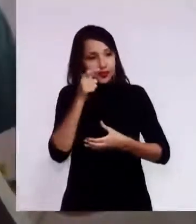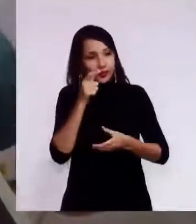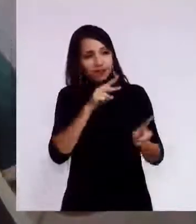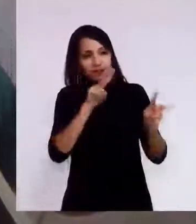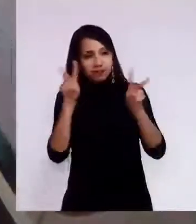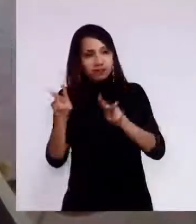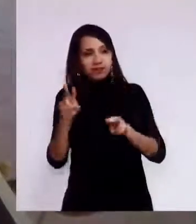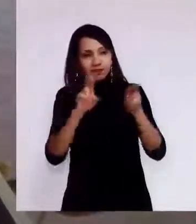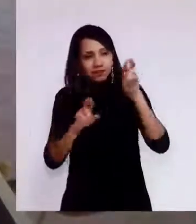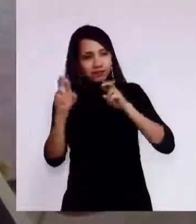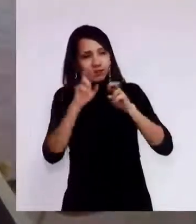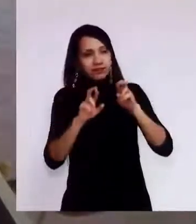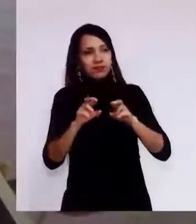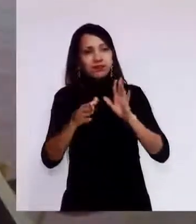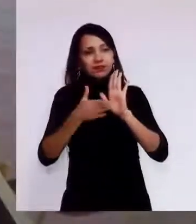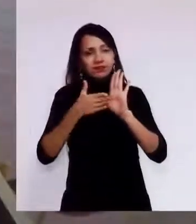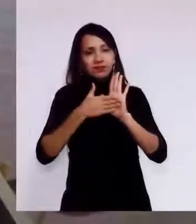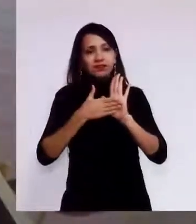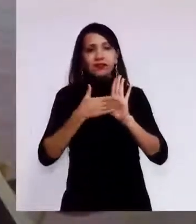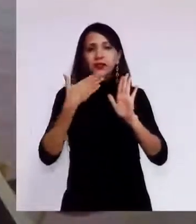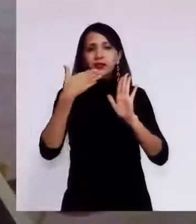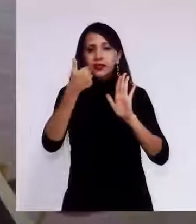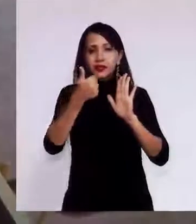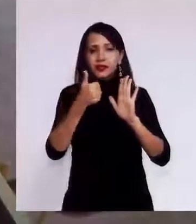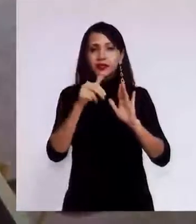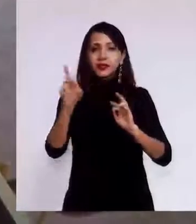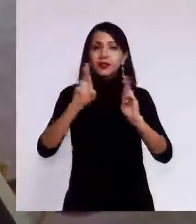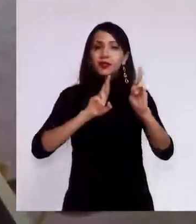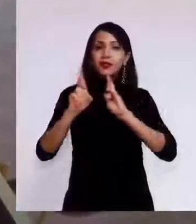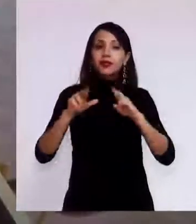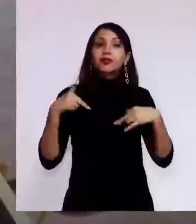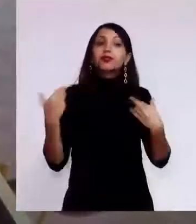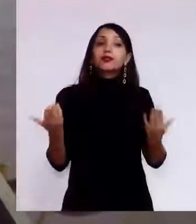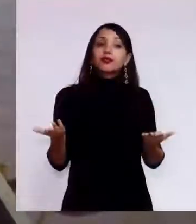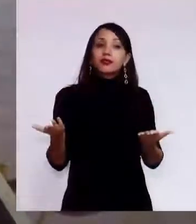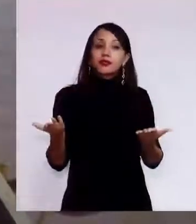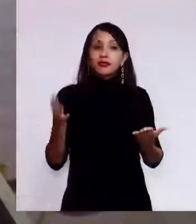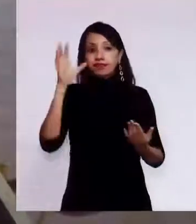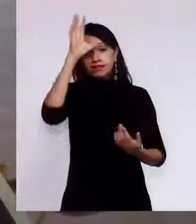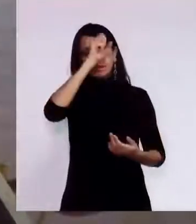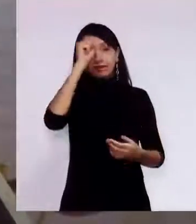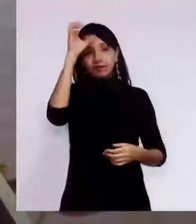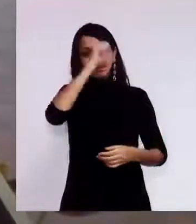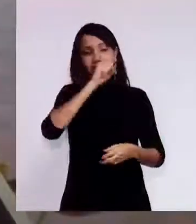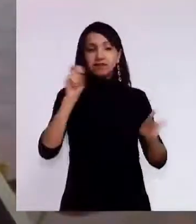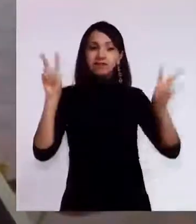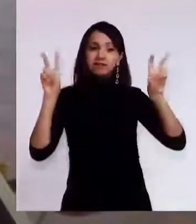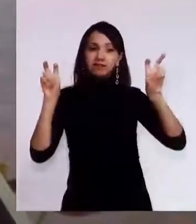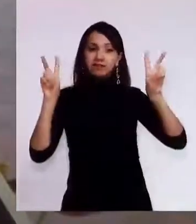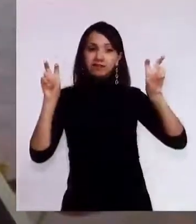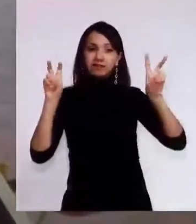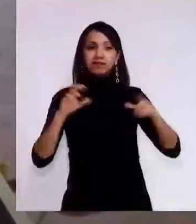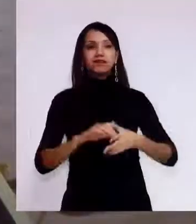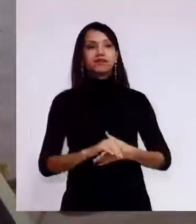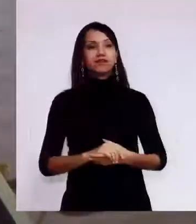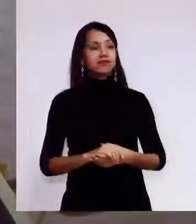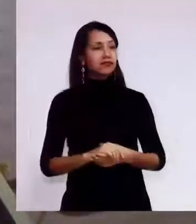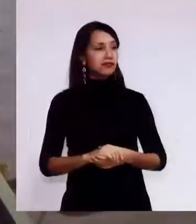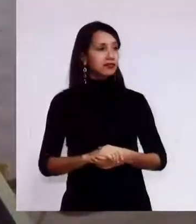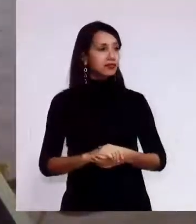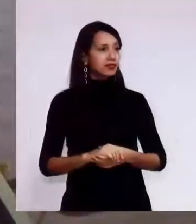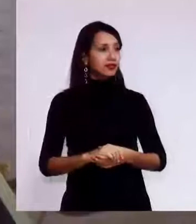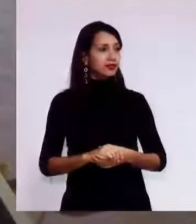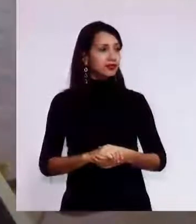foi propor melhoria. Qual a resposta? Fui aprender, não é? Então, abre aspas aqui a resposta,